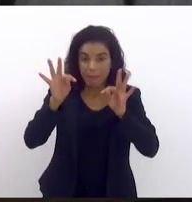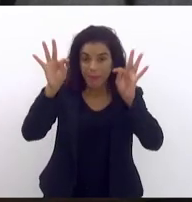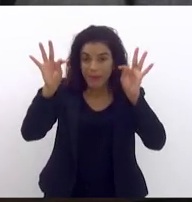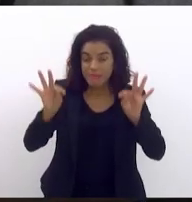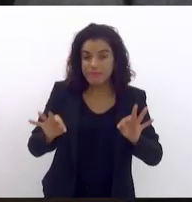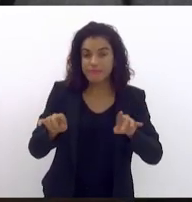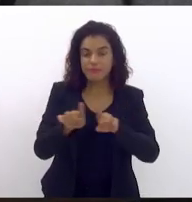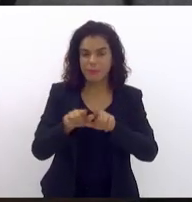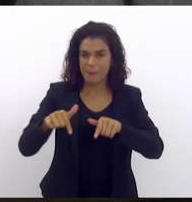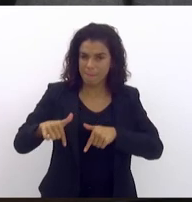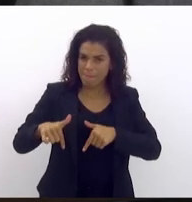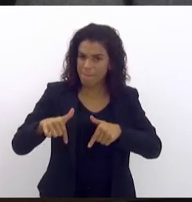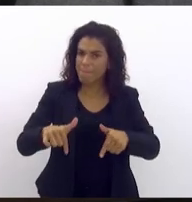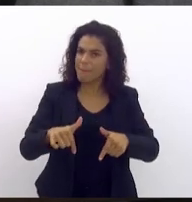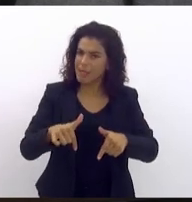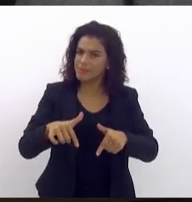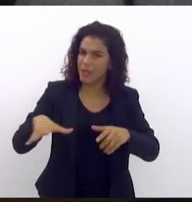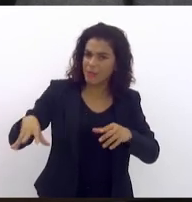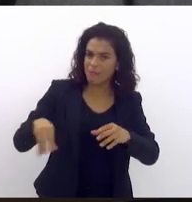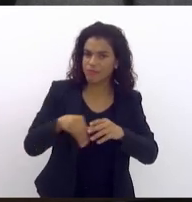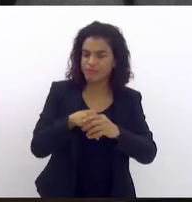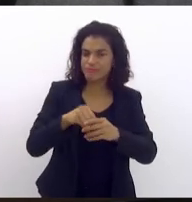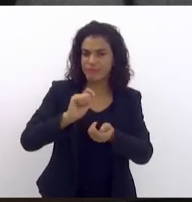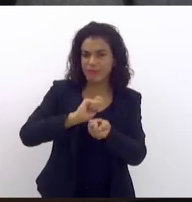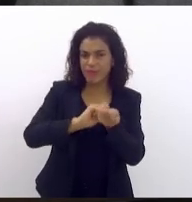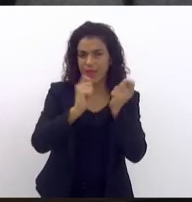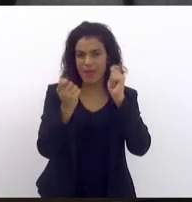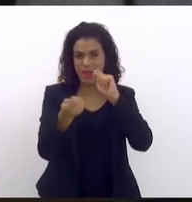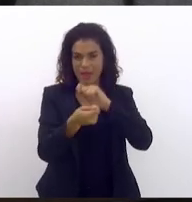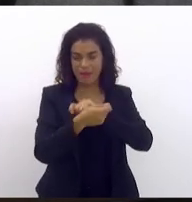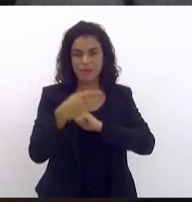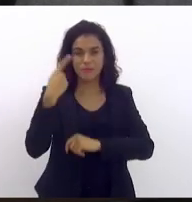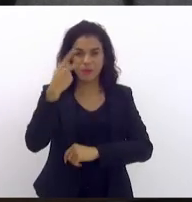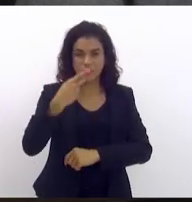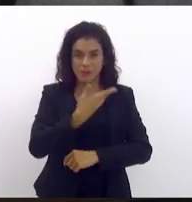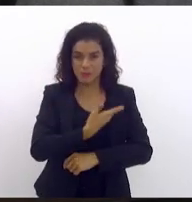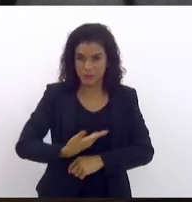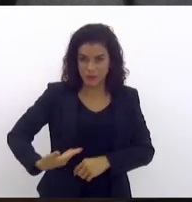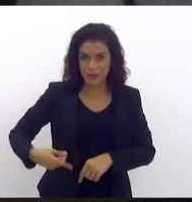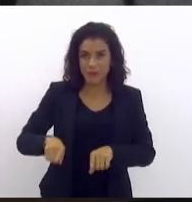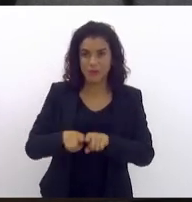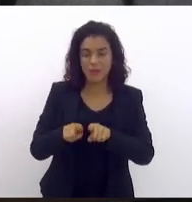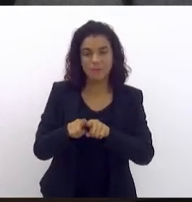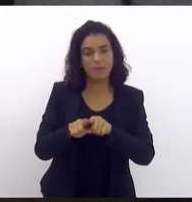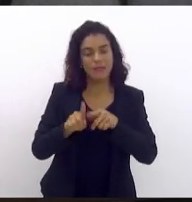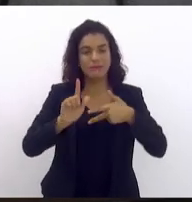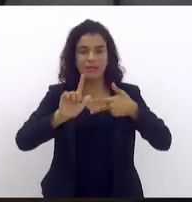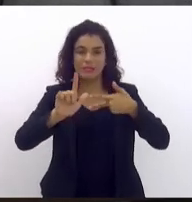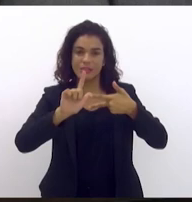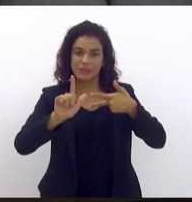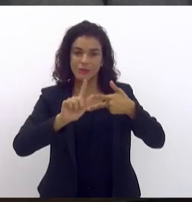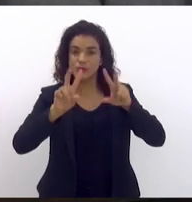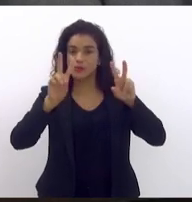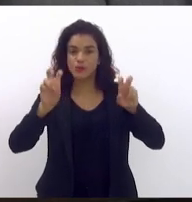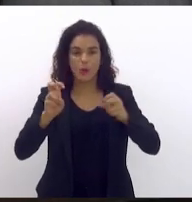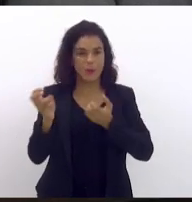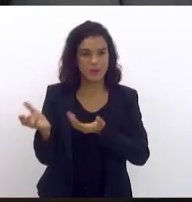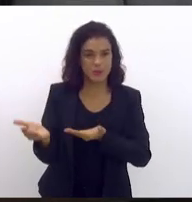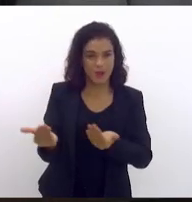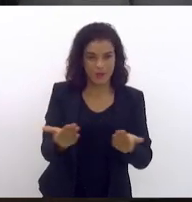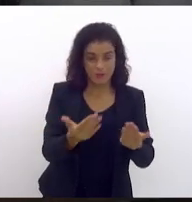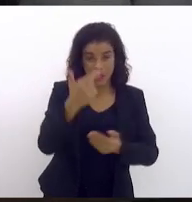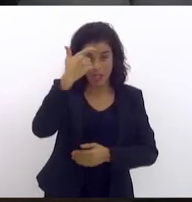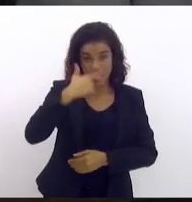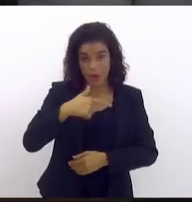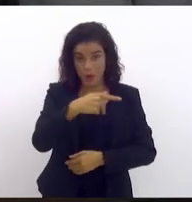participarmos ativamente na reforma e na qualificação das políticas públicas e das legislações pertinentes ao nosso segmento eu como